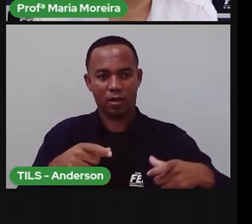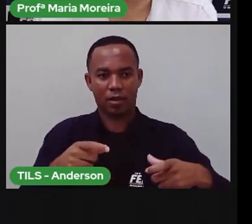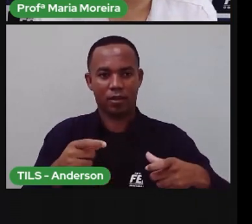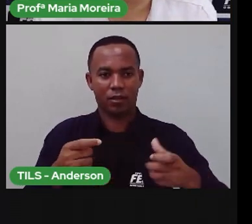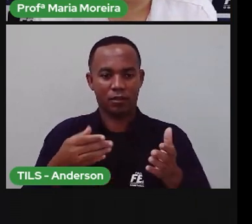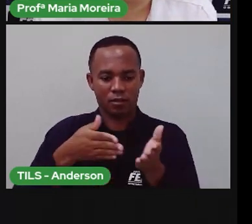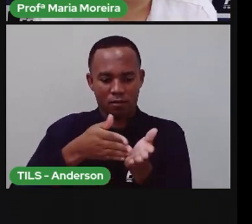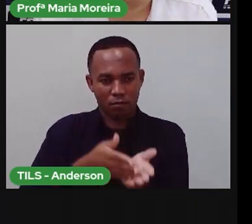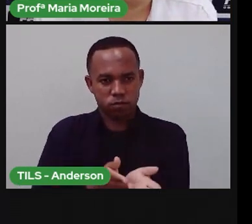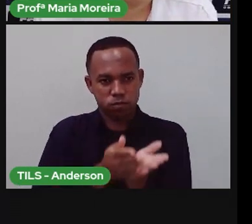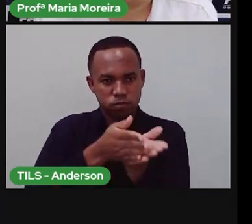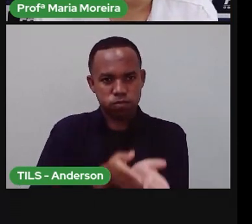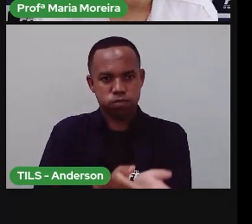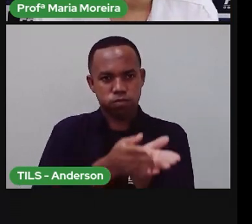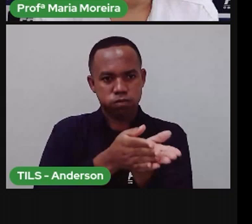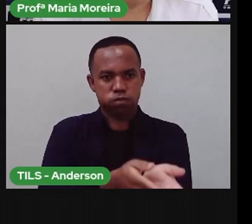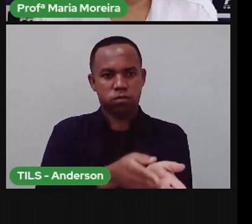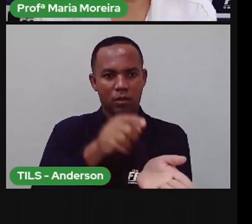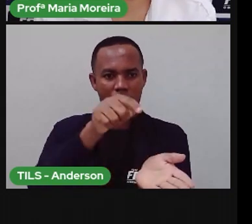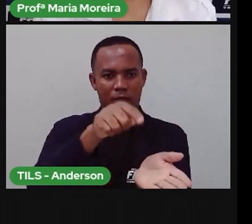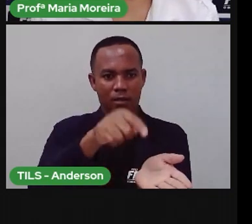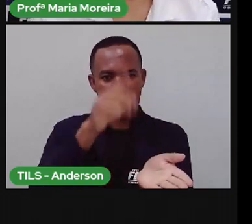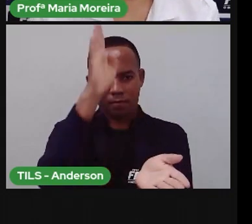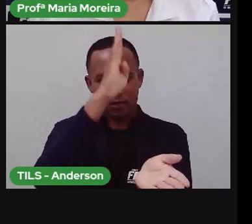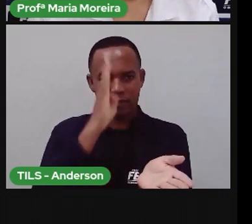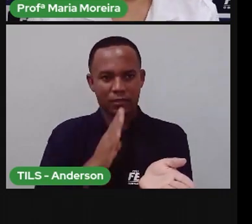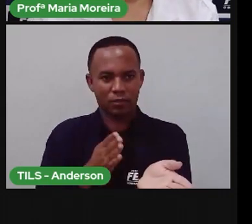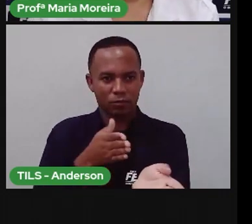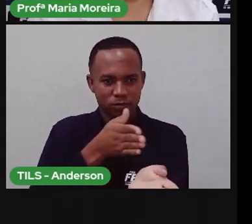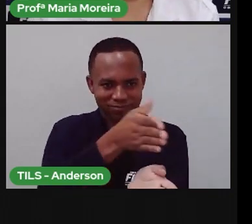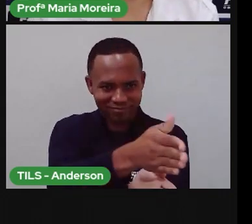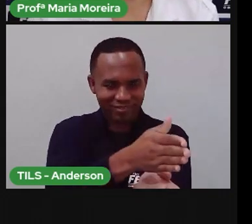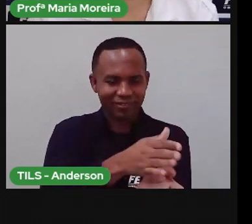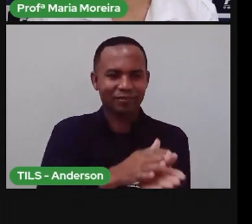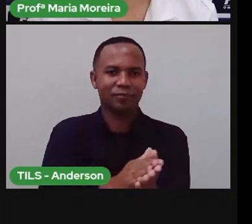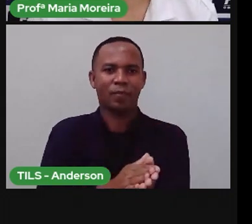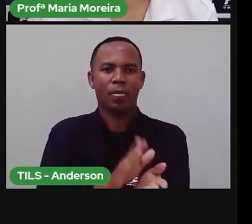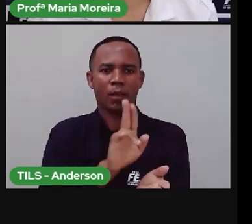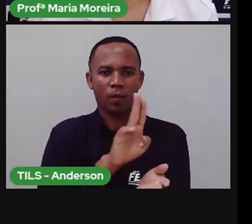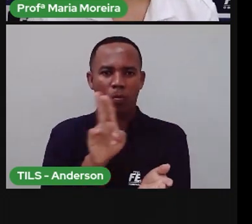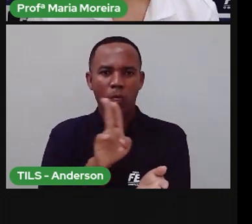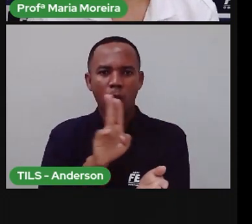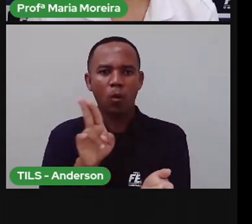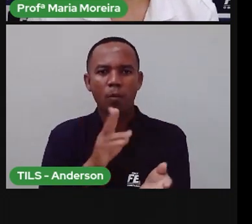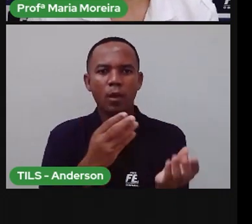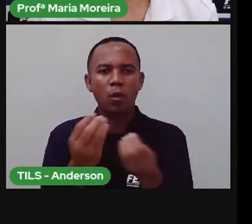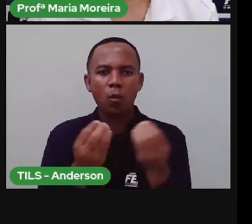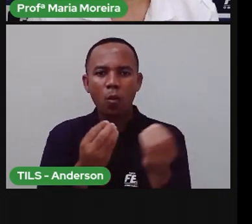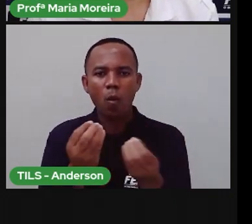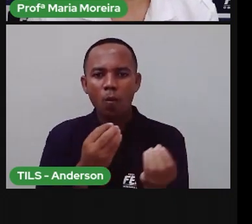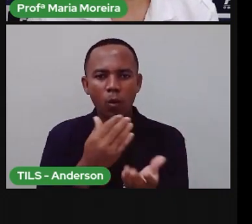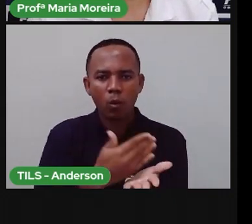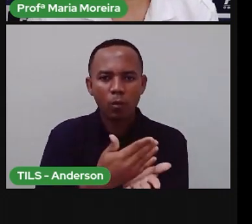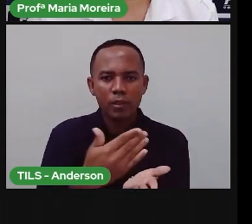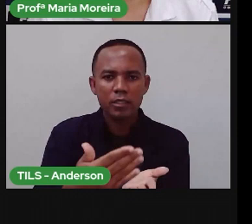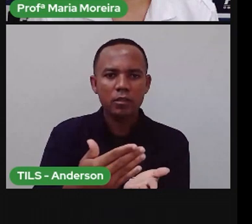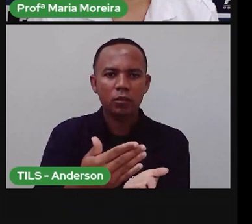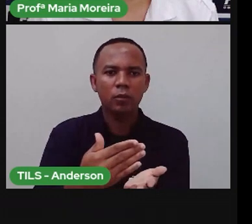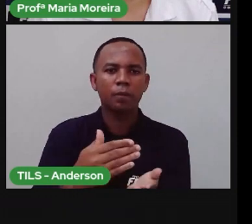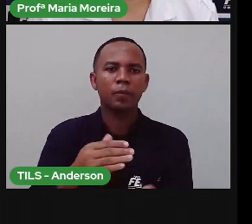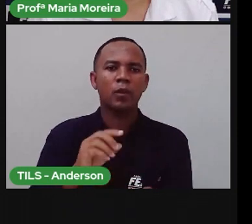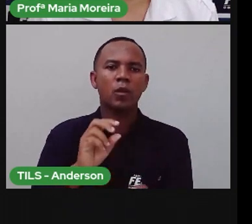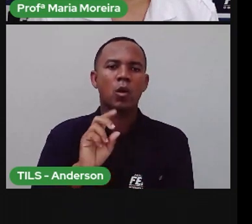Até o Brasil. Bom, o Oceano Atlântico, né? O seu nome foi criado a partir do deus